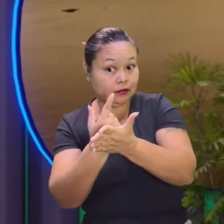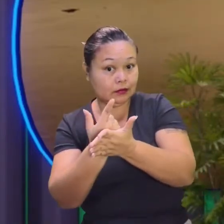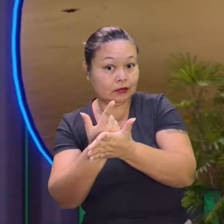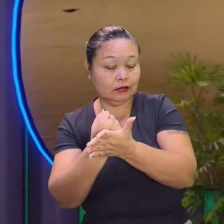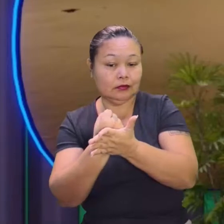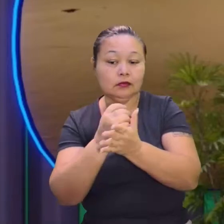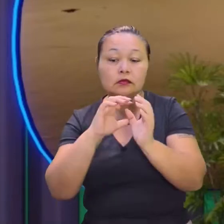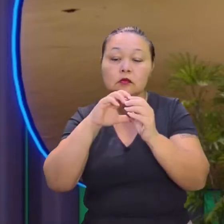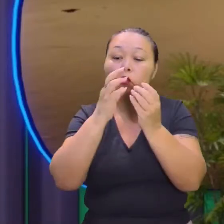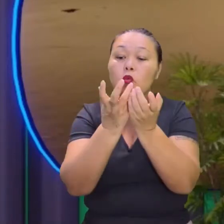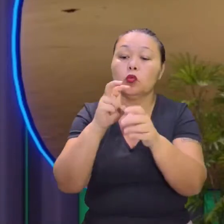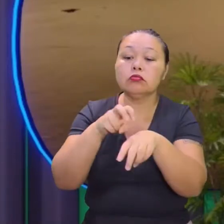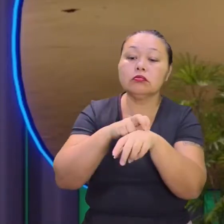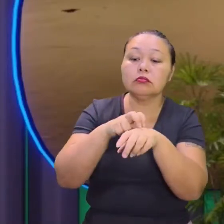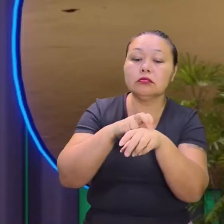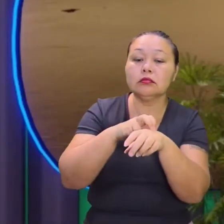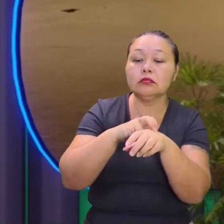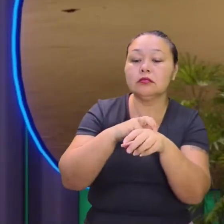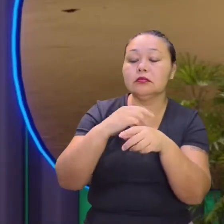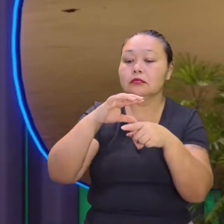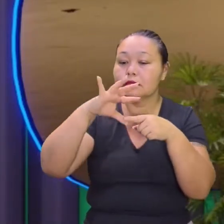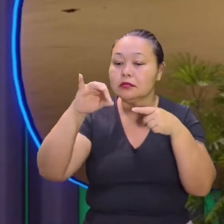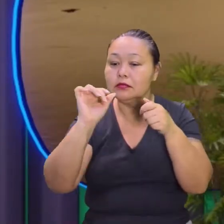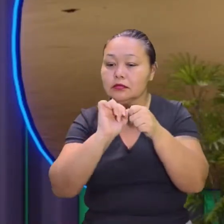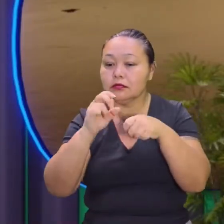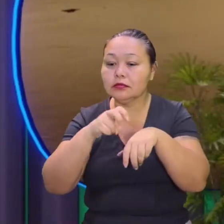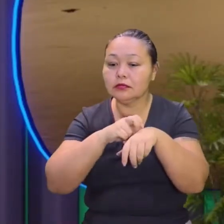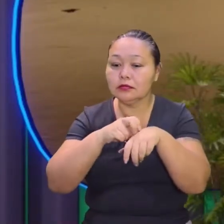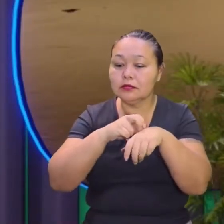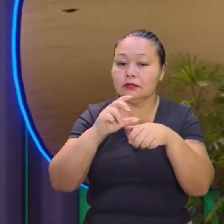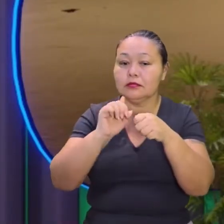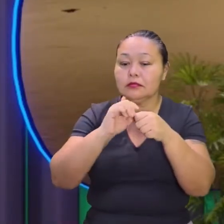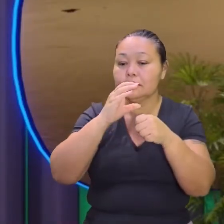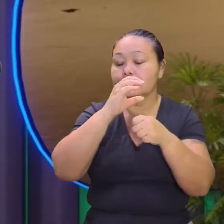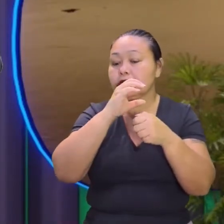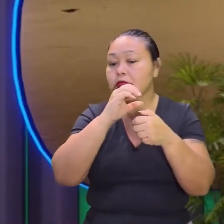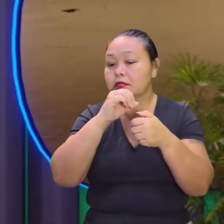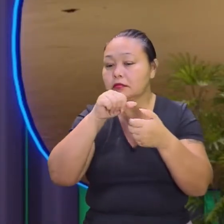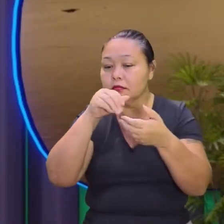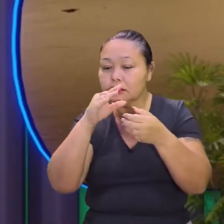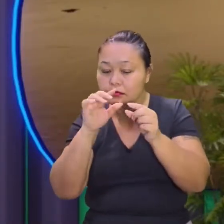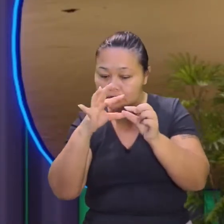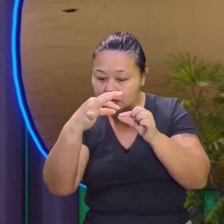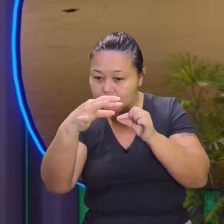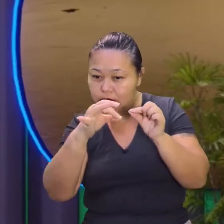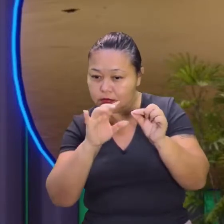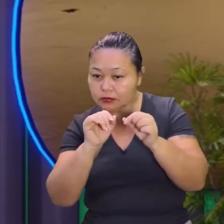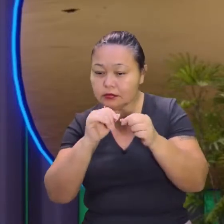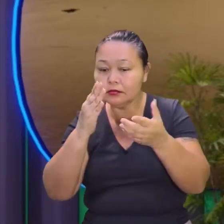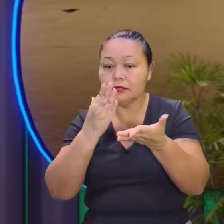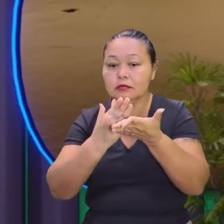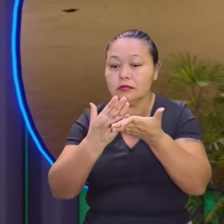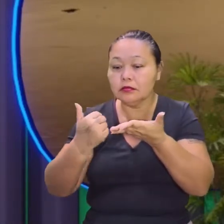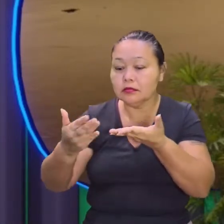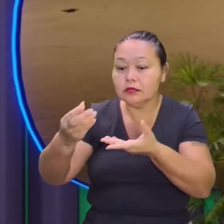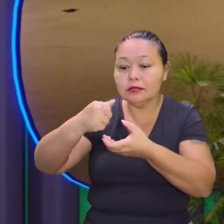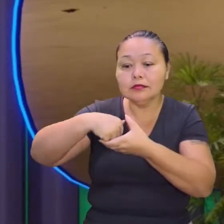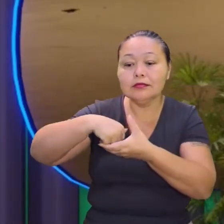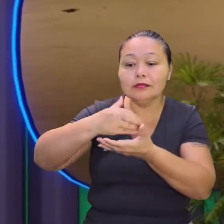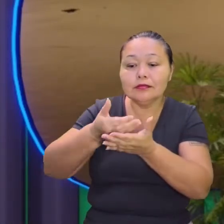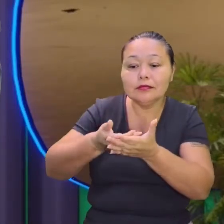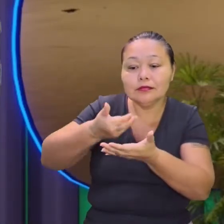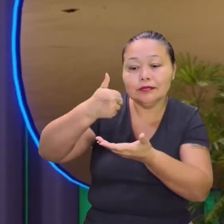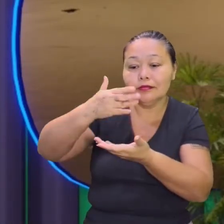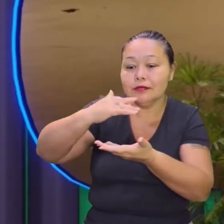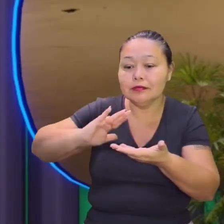a couve, o cheiro verde, o coentro desse agricultor para fazer a sopa para as